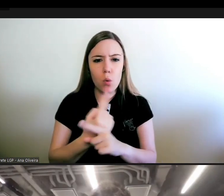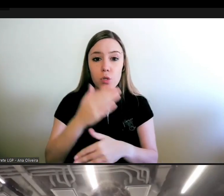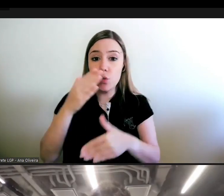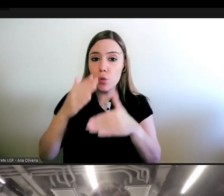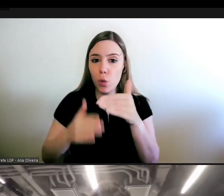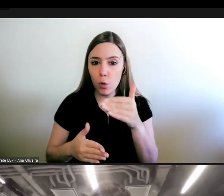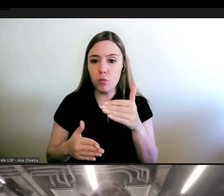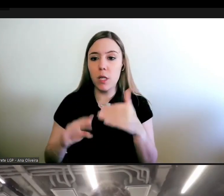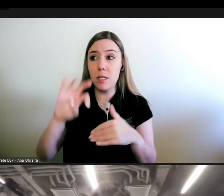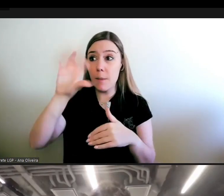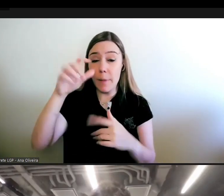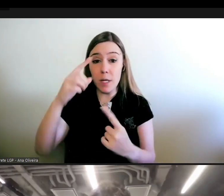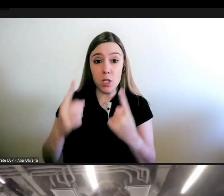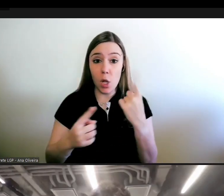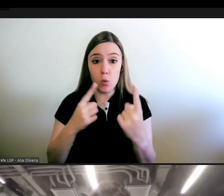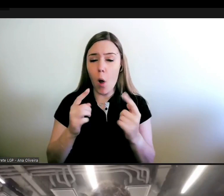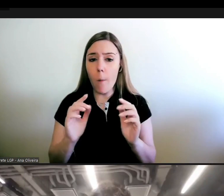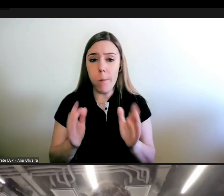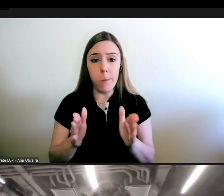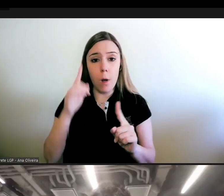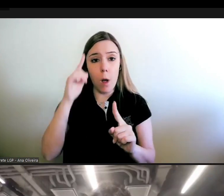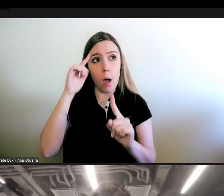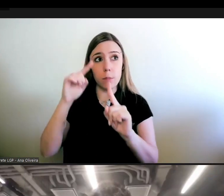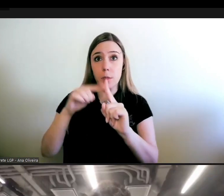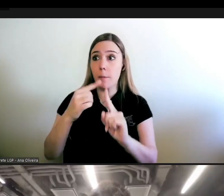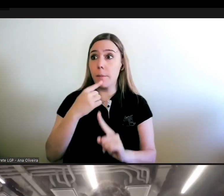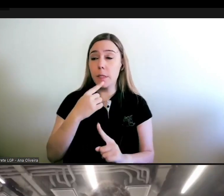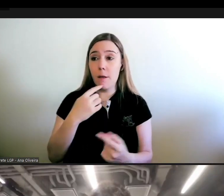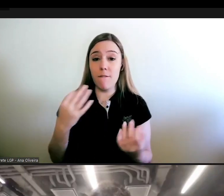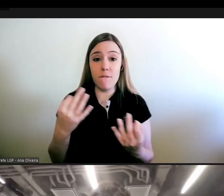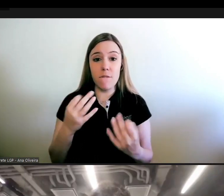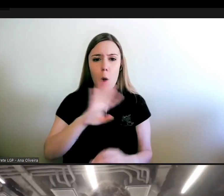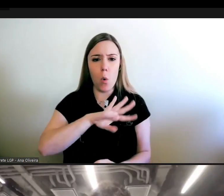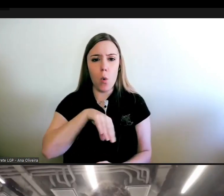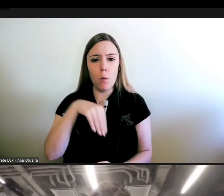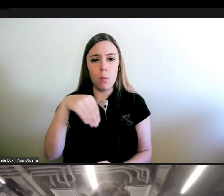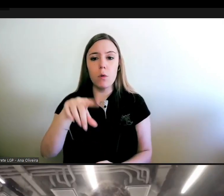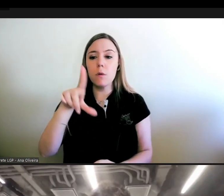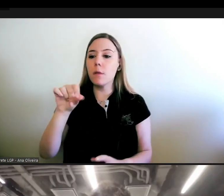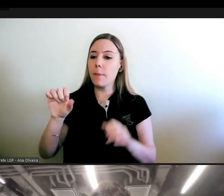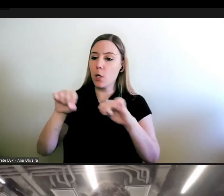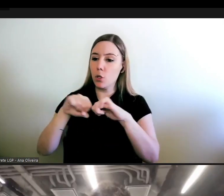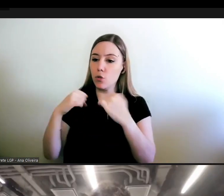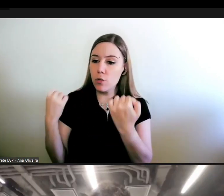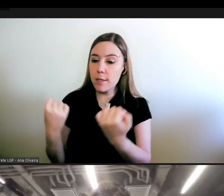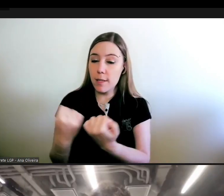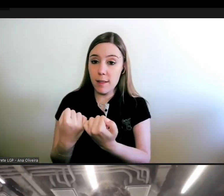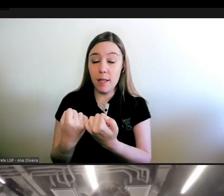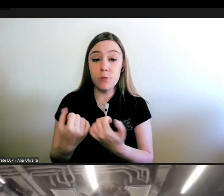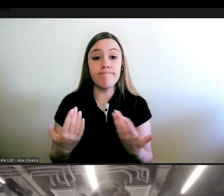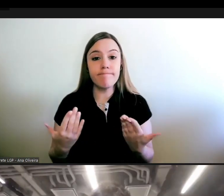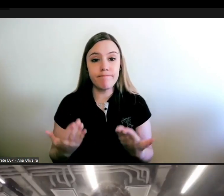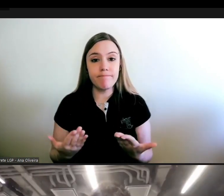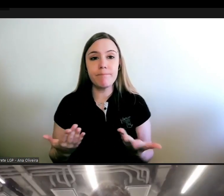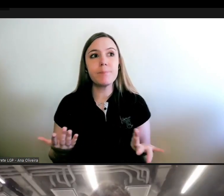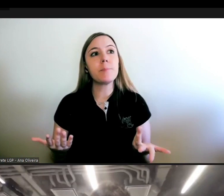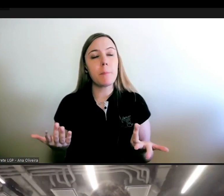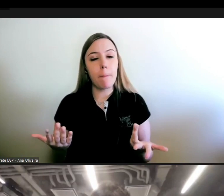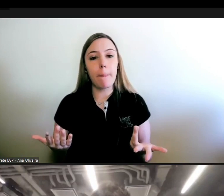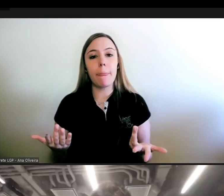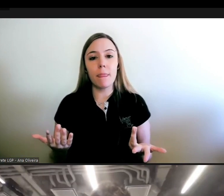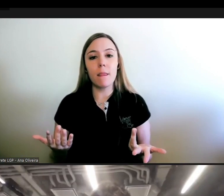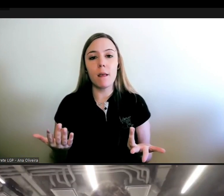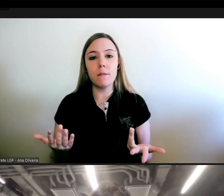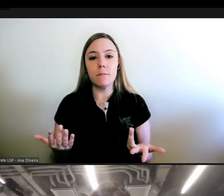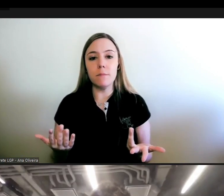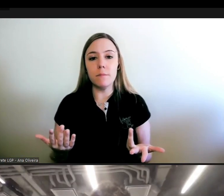países para entendermos como o mundo e as nossas sociedades estão ainda a ser